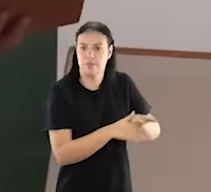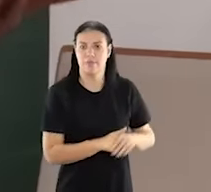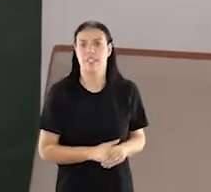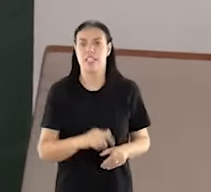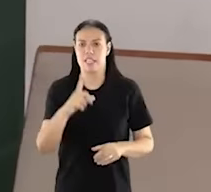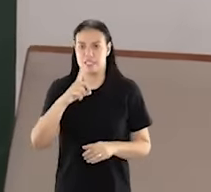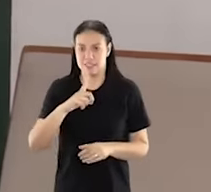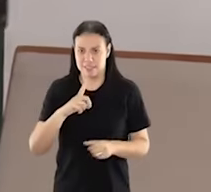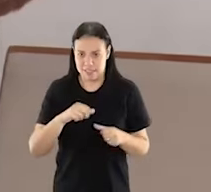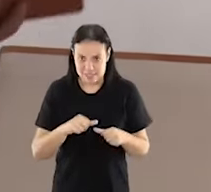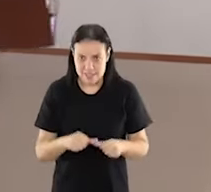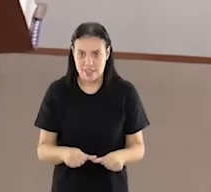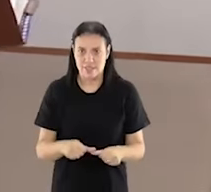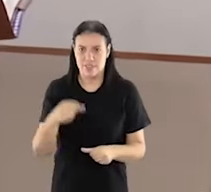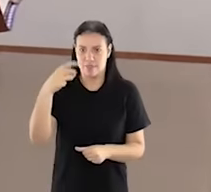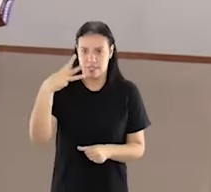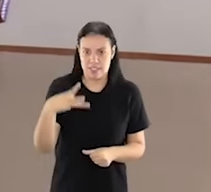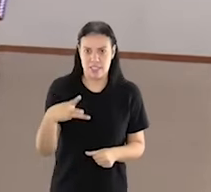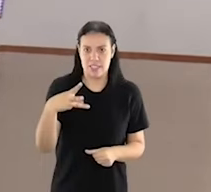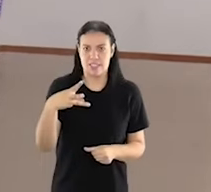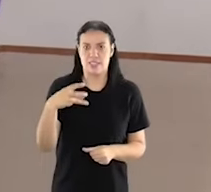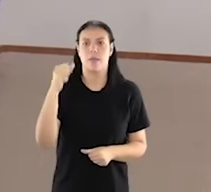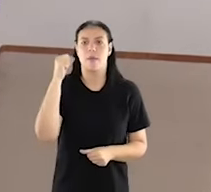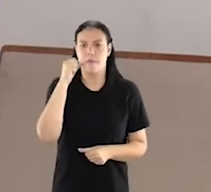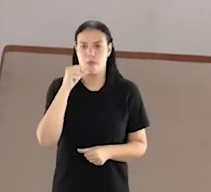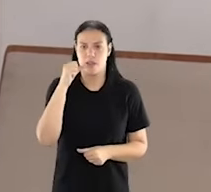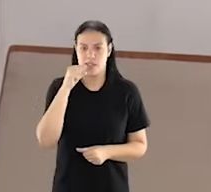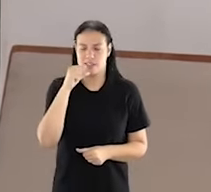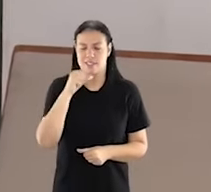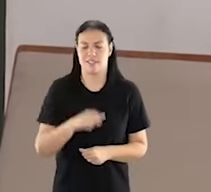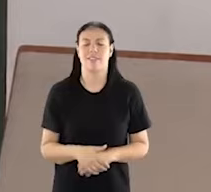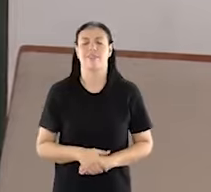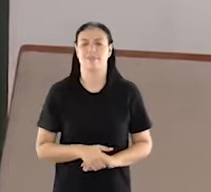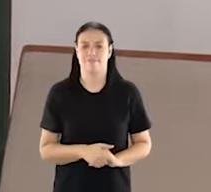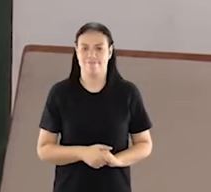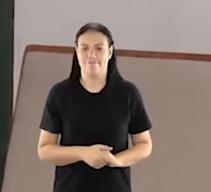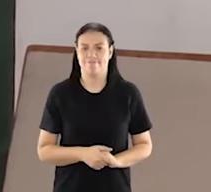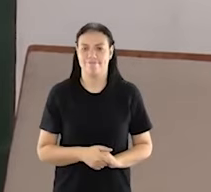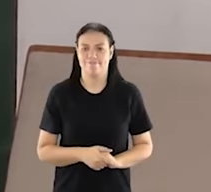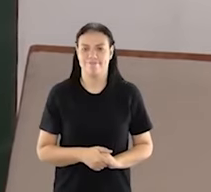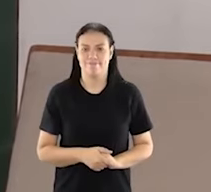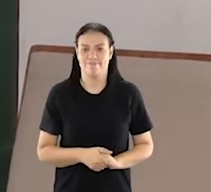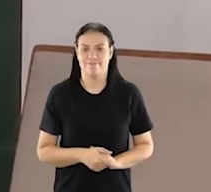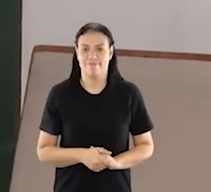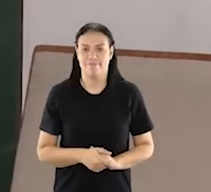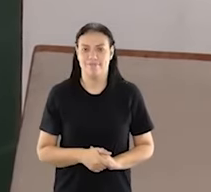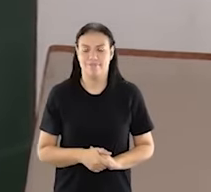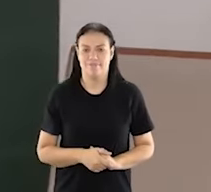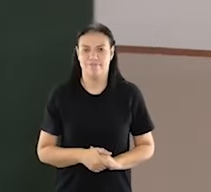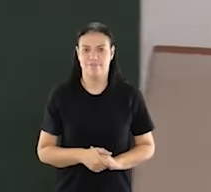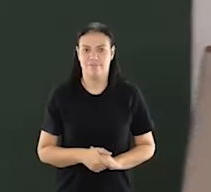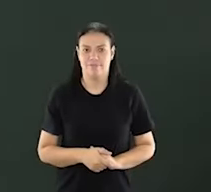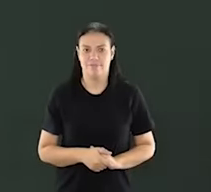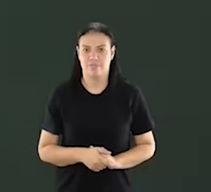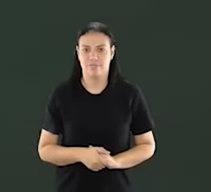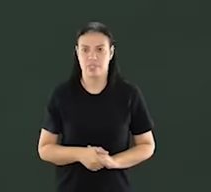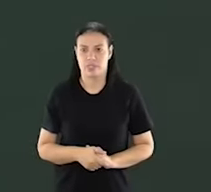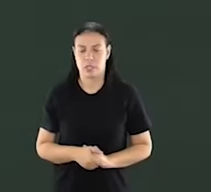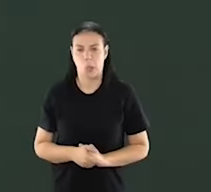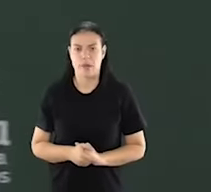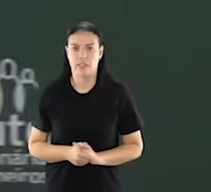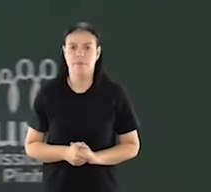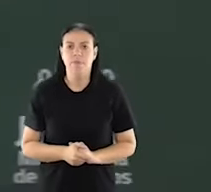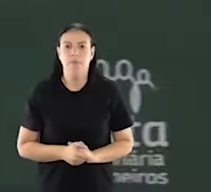questão para você entender esse mapa é compreender como é que a coisa está acontecendo. Jesus morreu